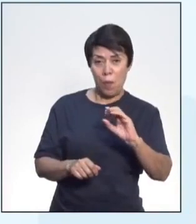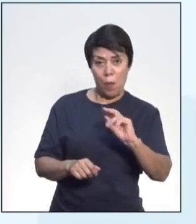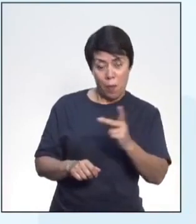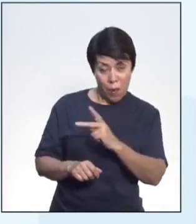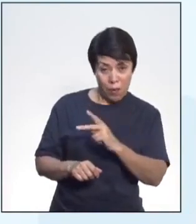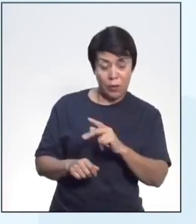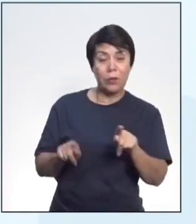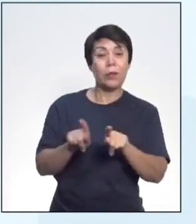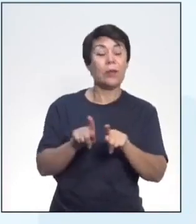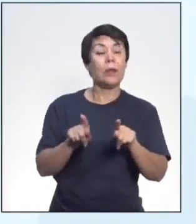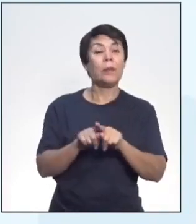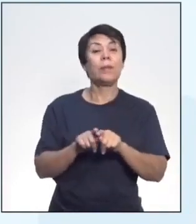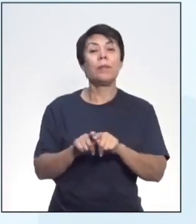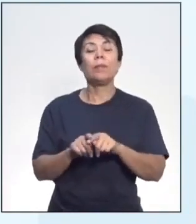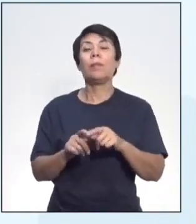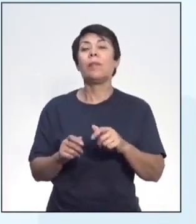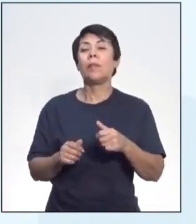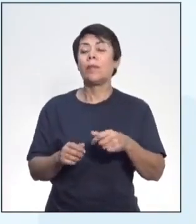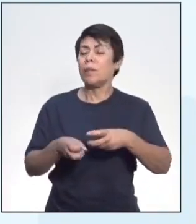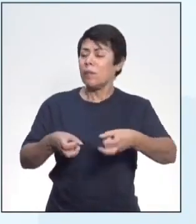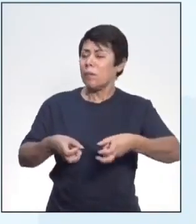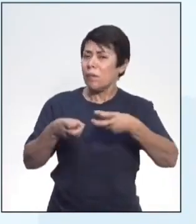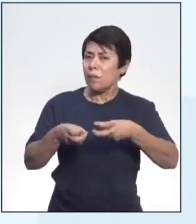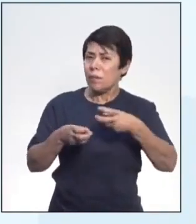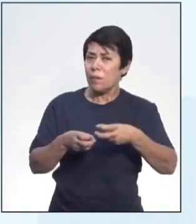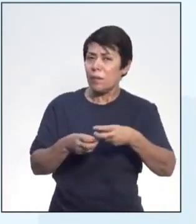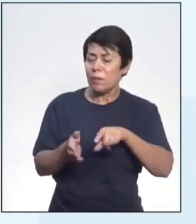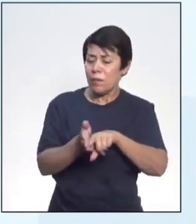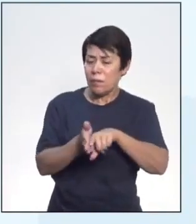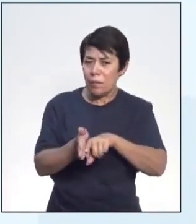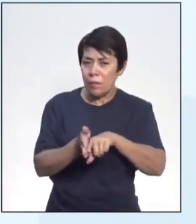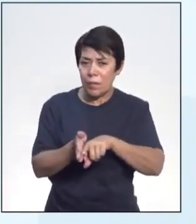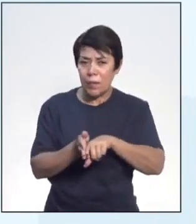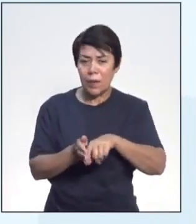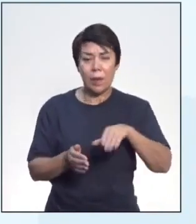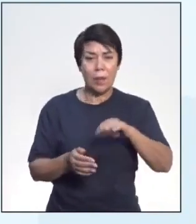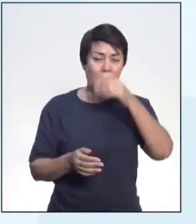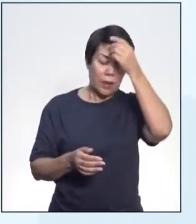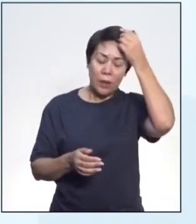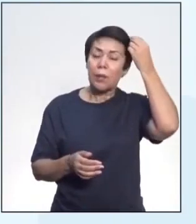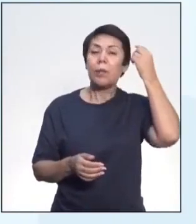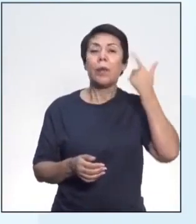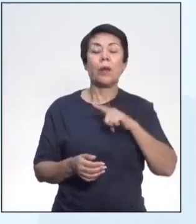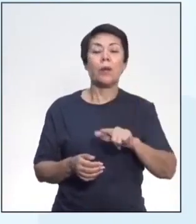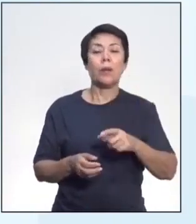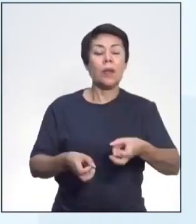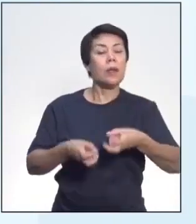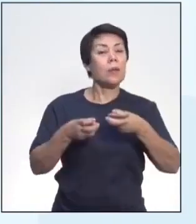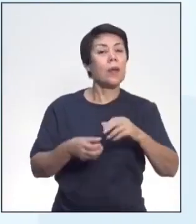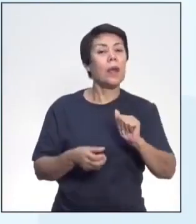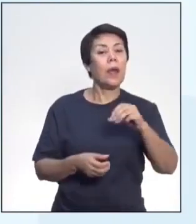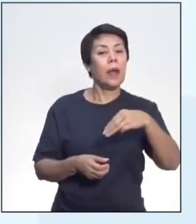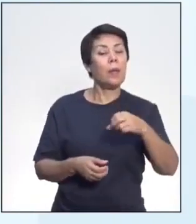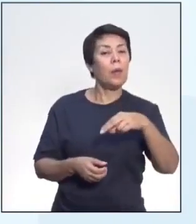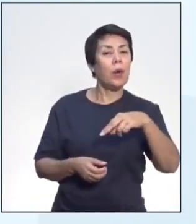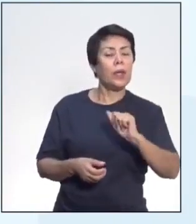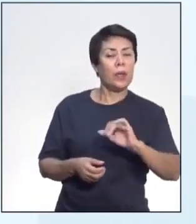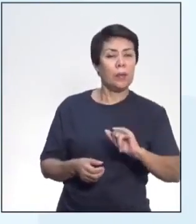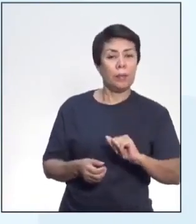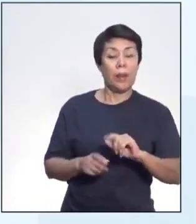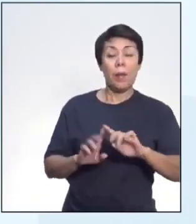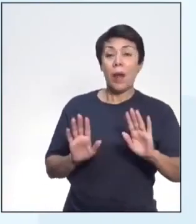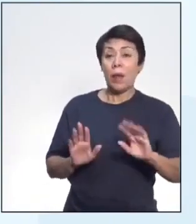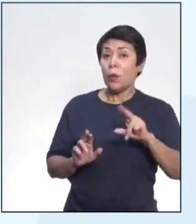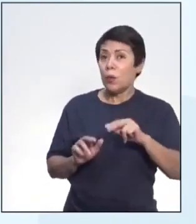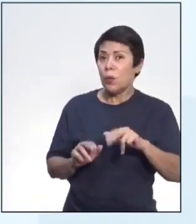pressão para chegar a uma certa quantidade viável dessa amônia. Mas ele observou que ele nunca chegou ao 100%,